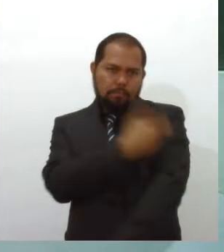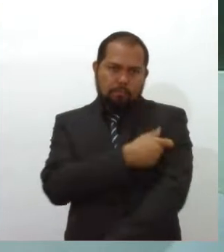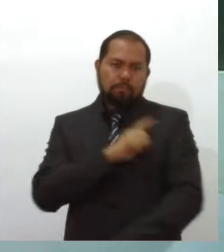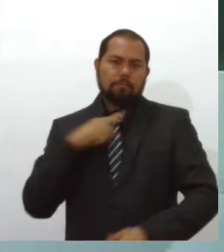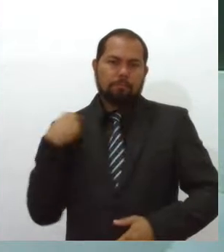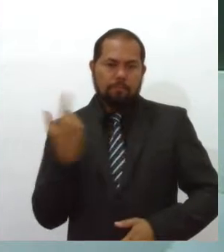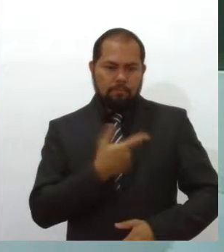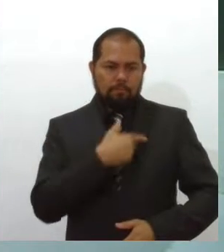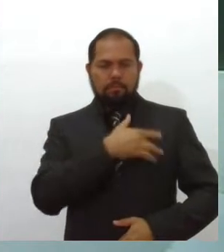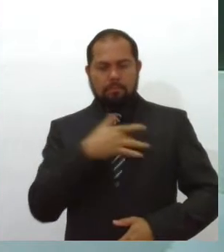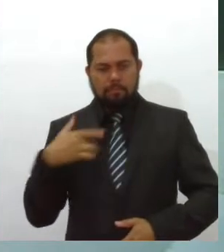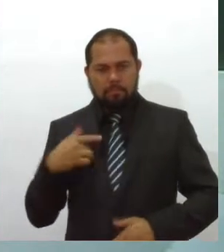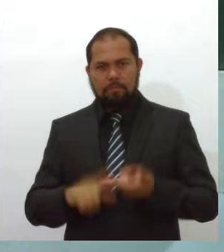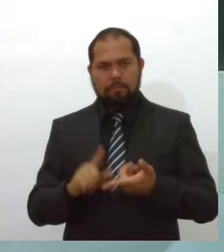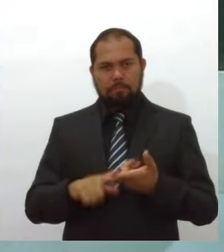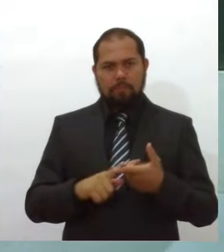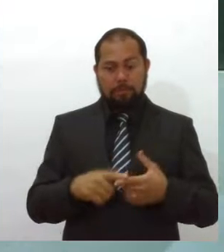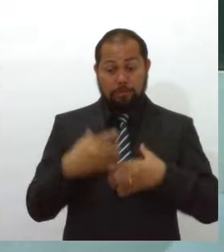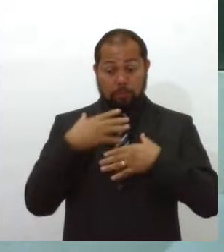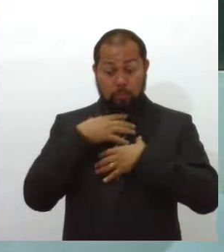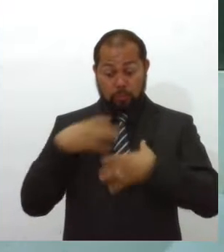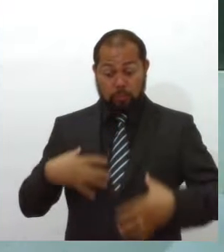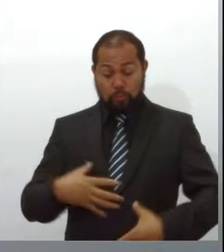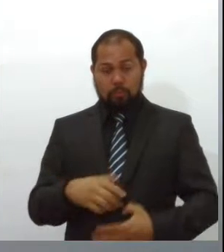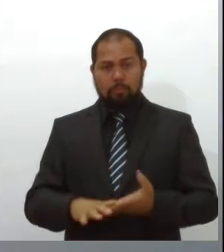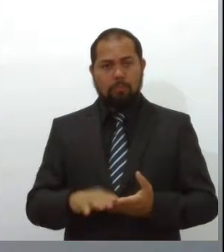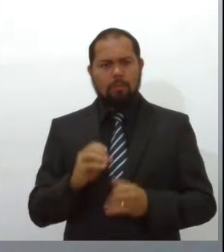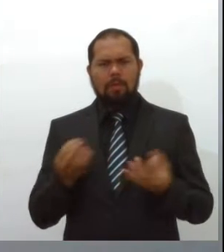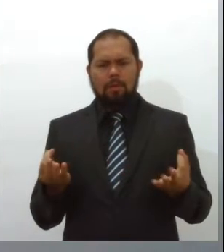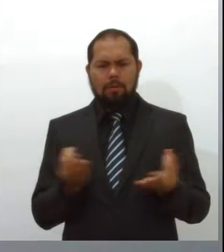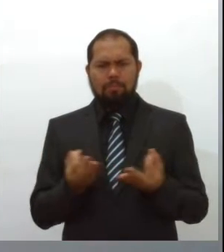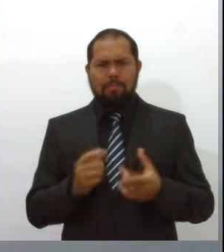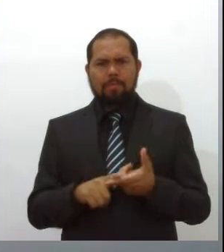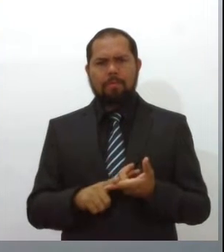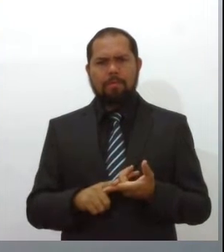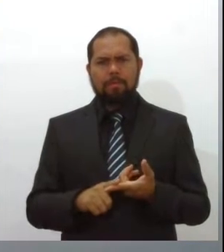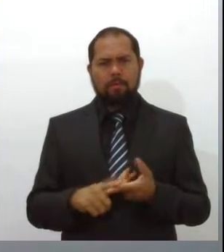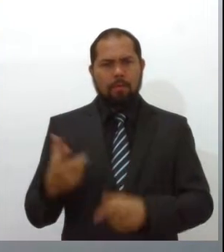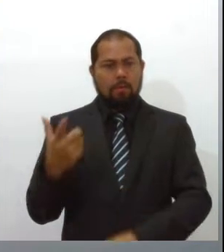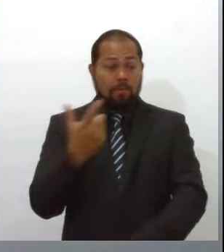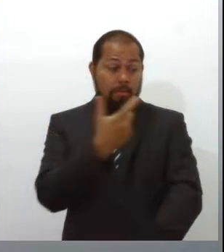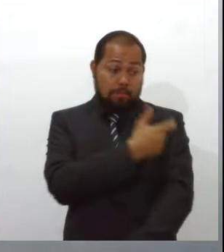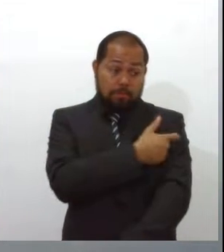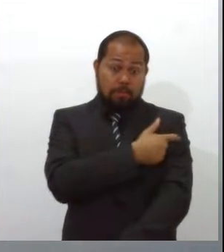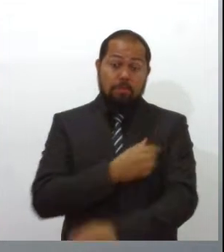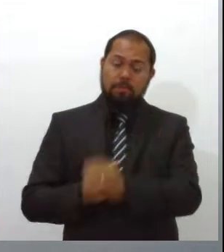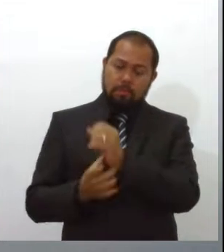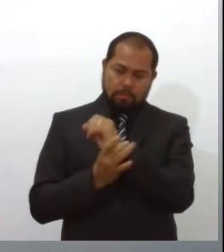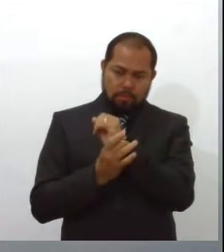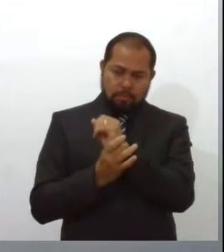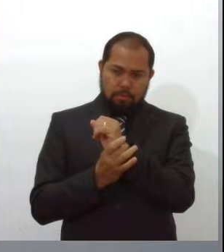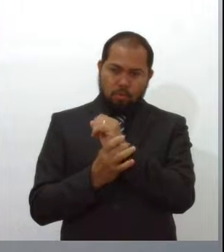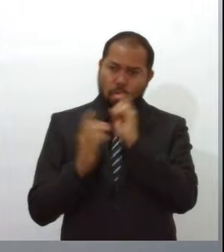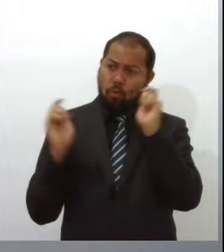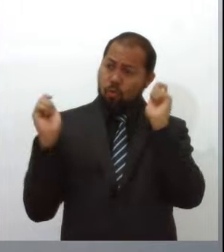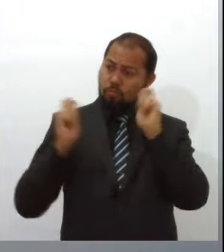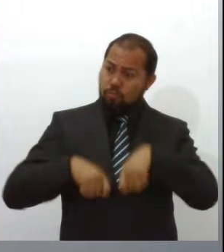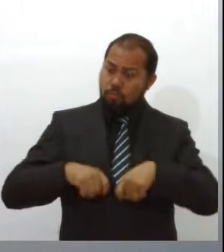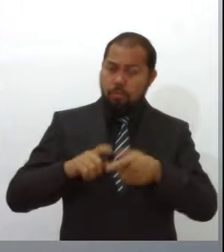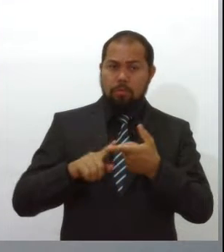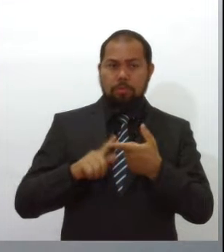organismo. Perfeito. A vacinação é uma forma segura e eficaz da gente prevenir